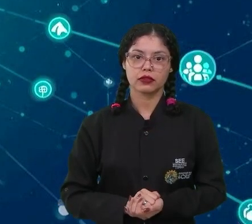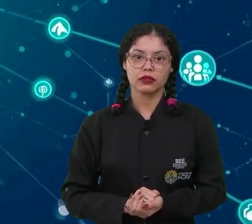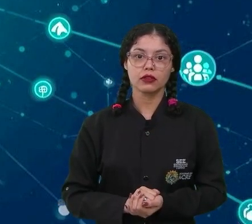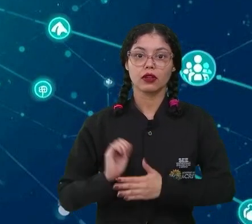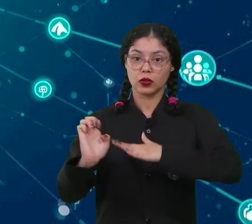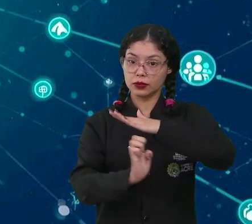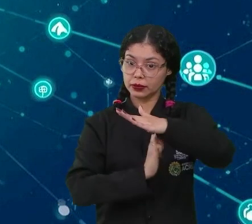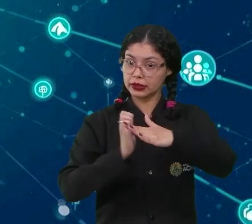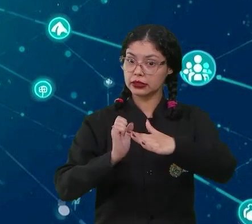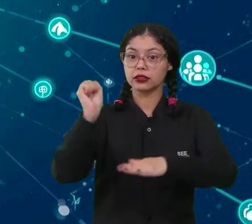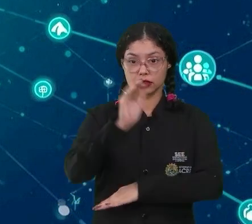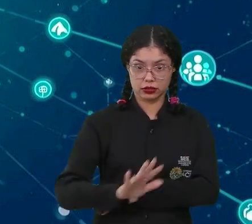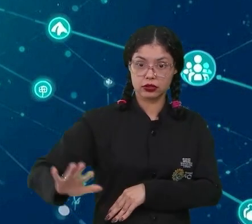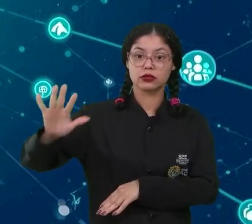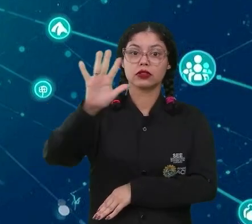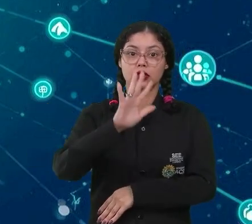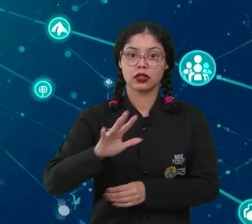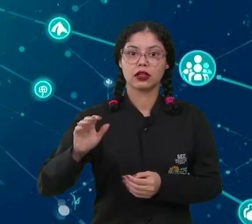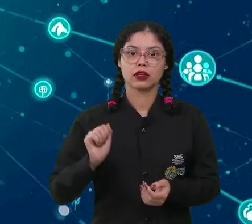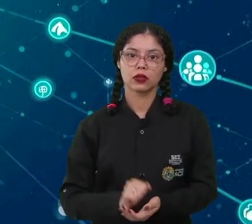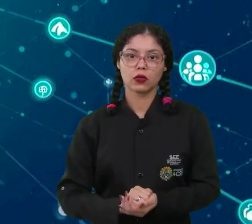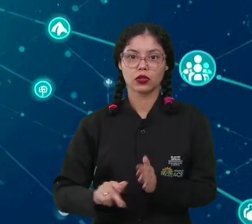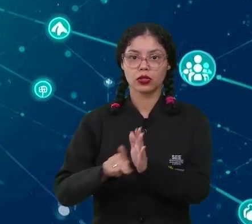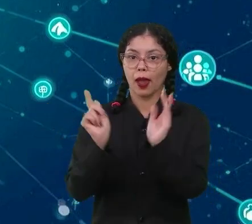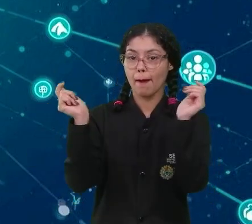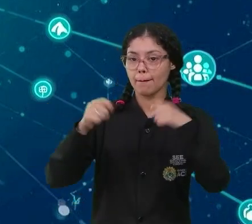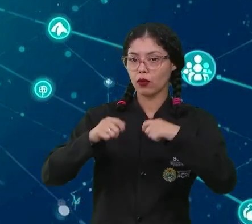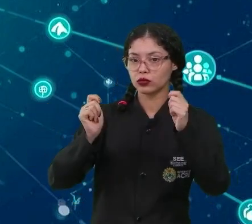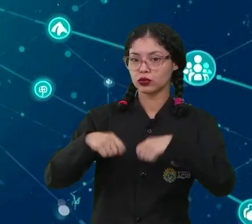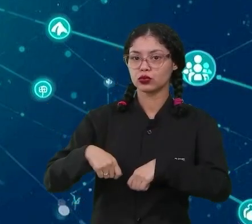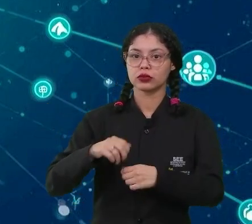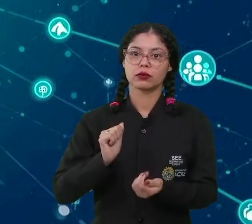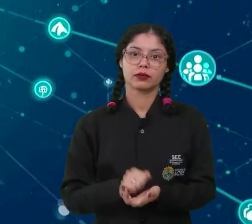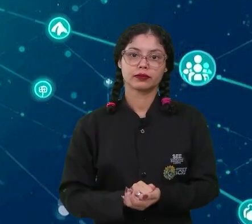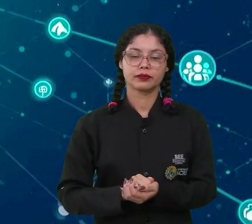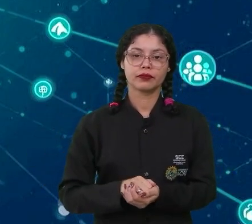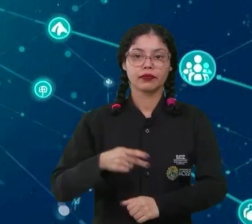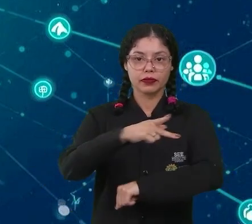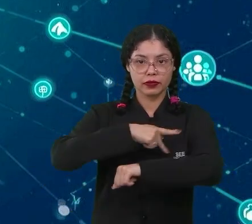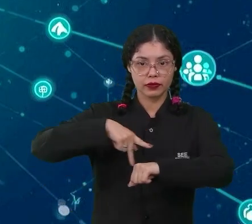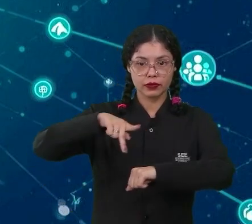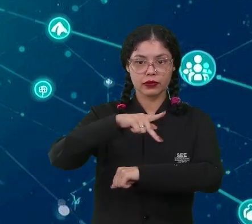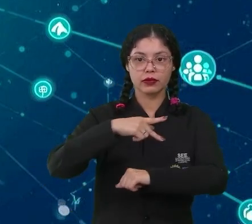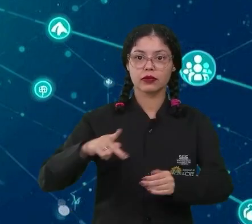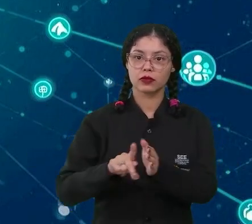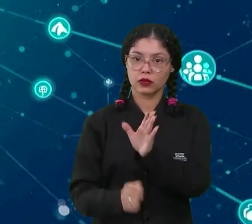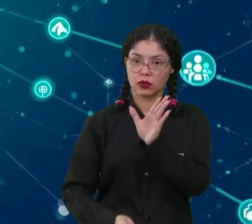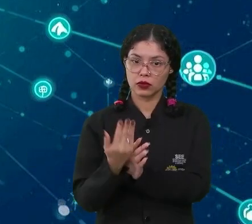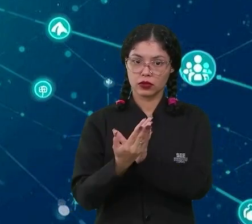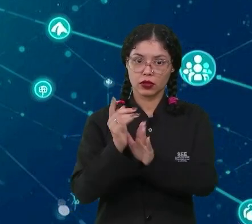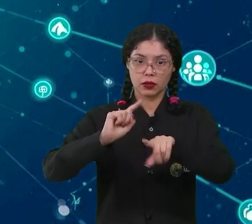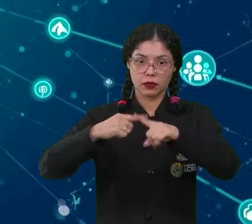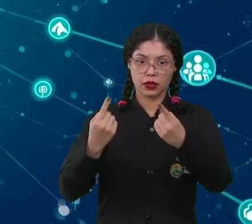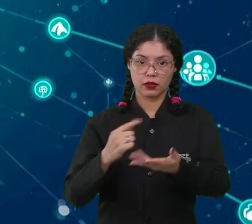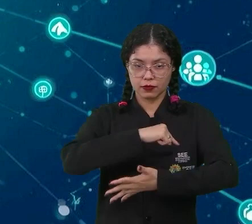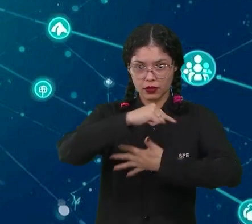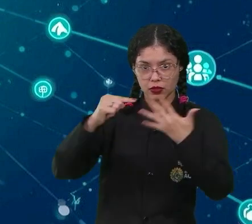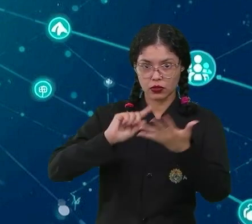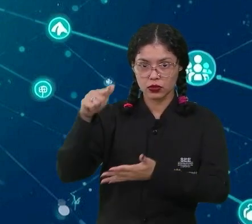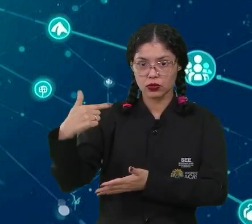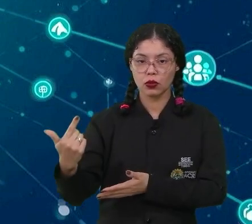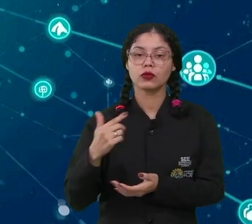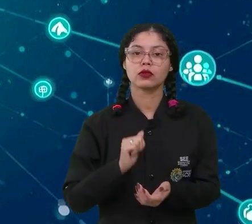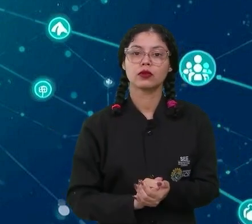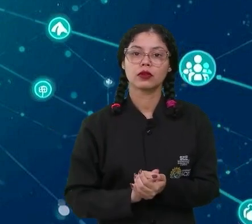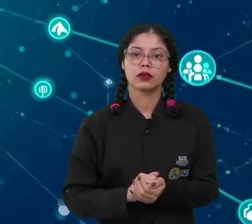Empresas transnacionais são corporações que possuem matriz em um país, mas operam em